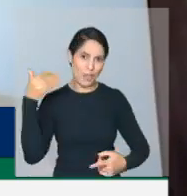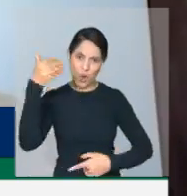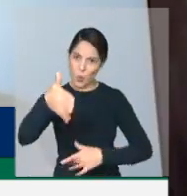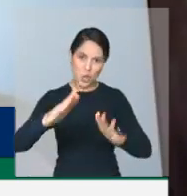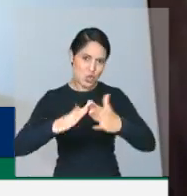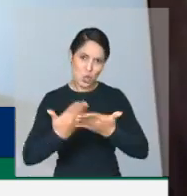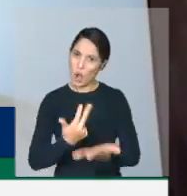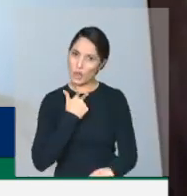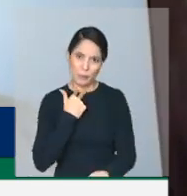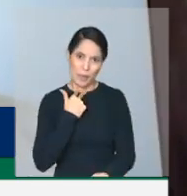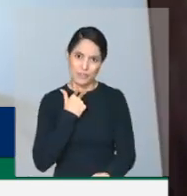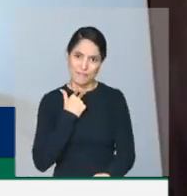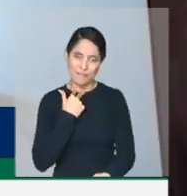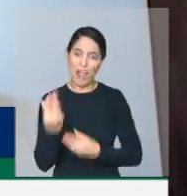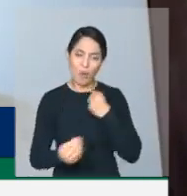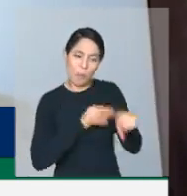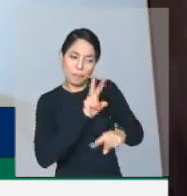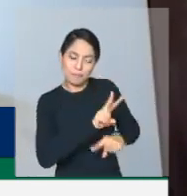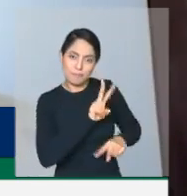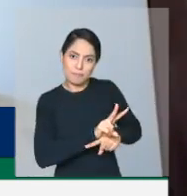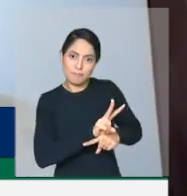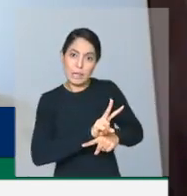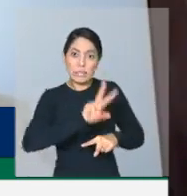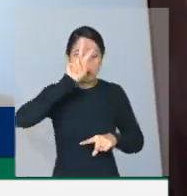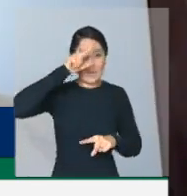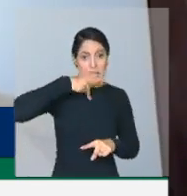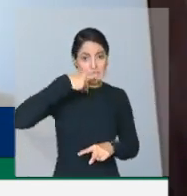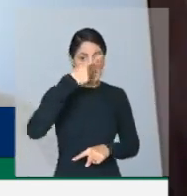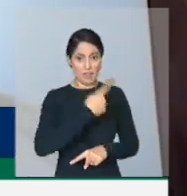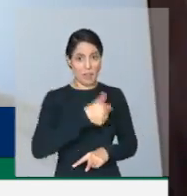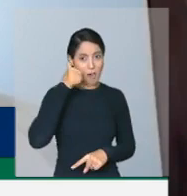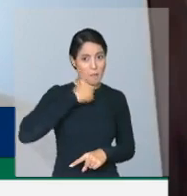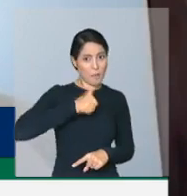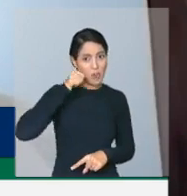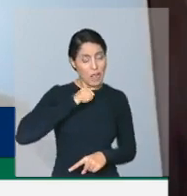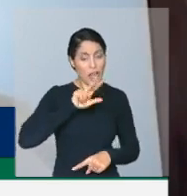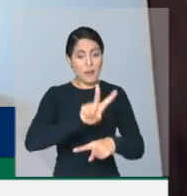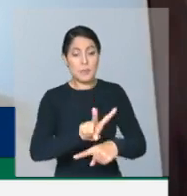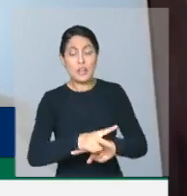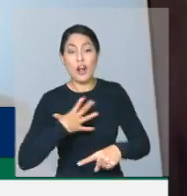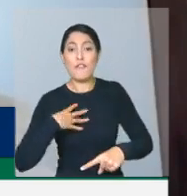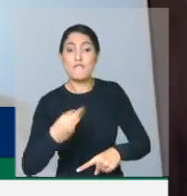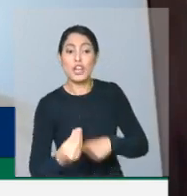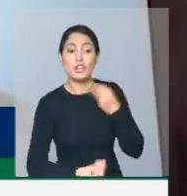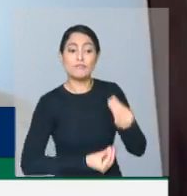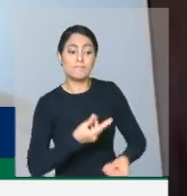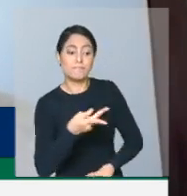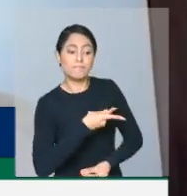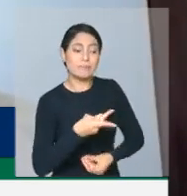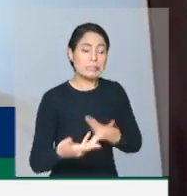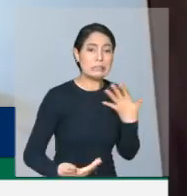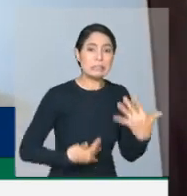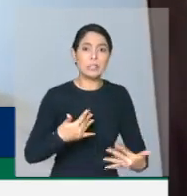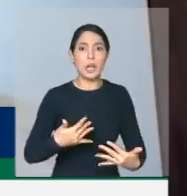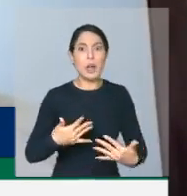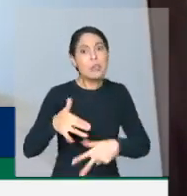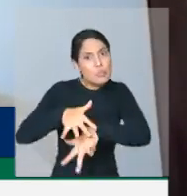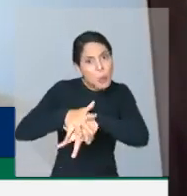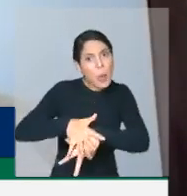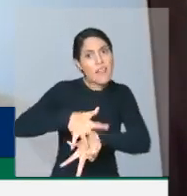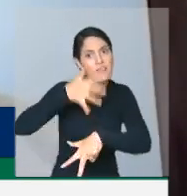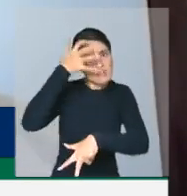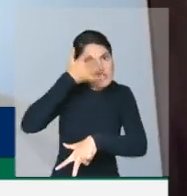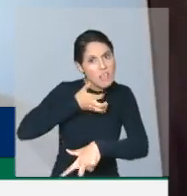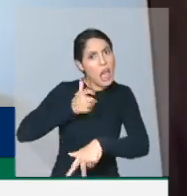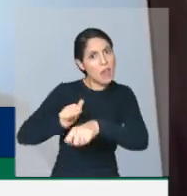período, a atenção de proteger a si e os próprios filhos do risco de contraírem uma doença tão séria, com significativa taxa